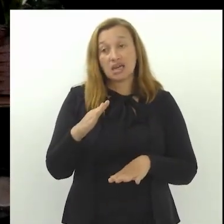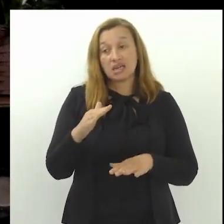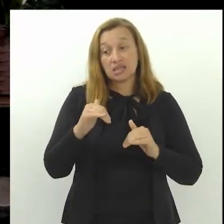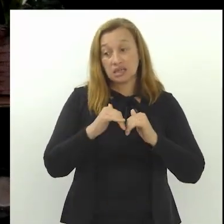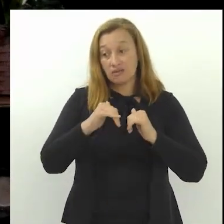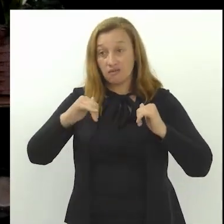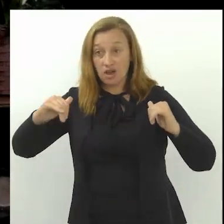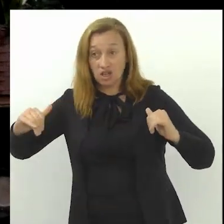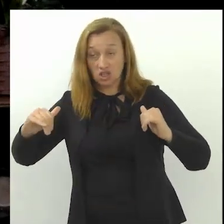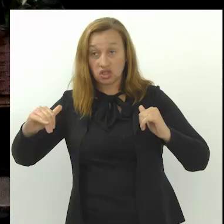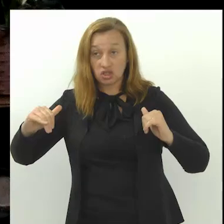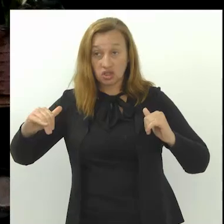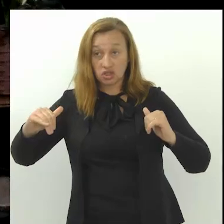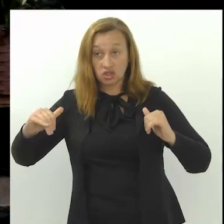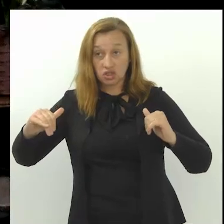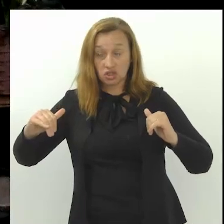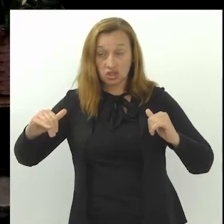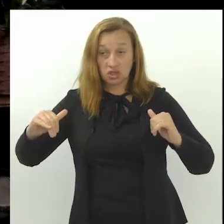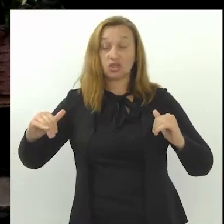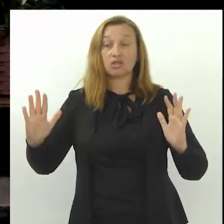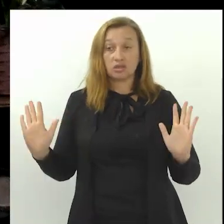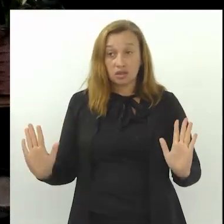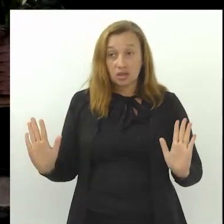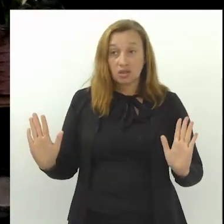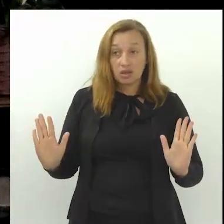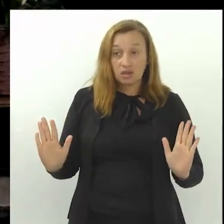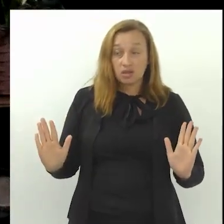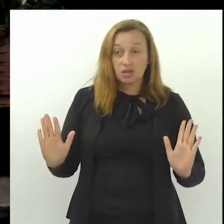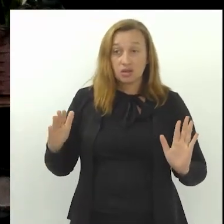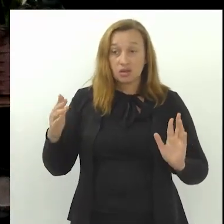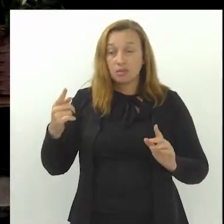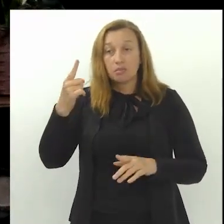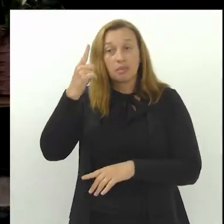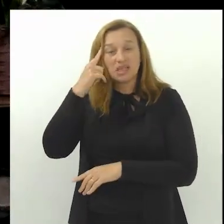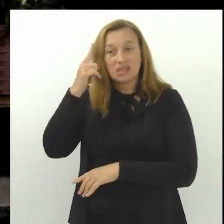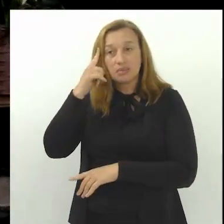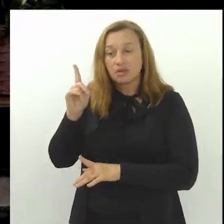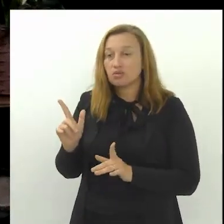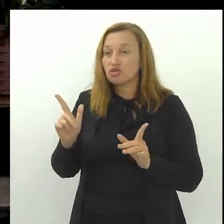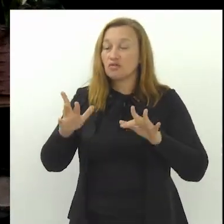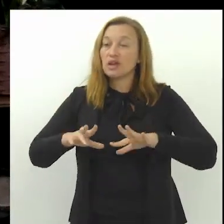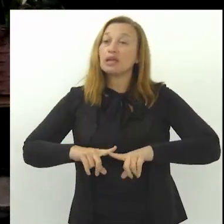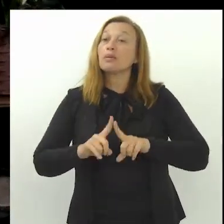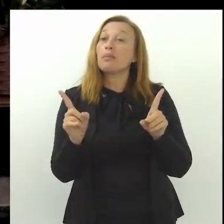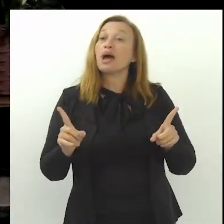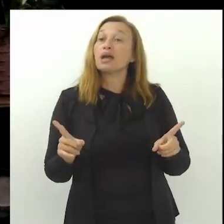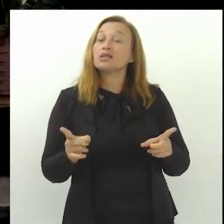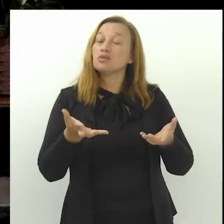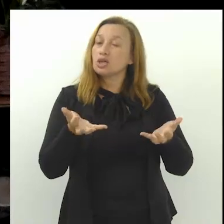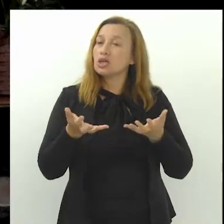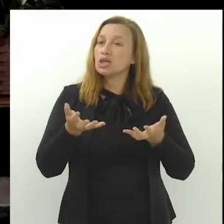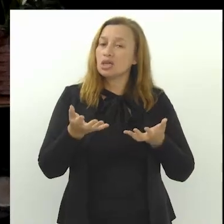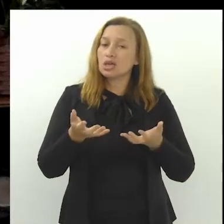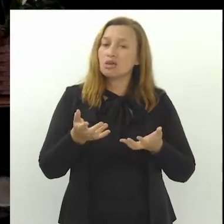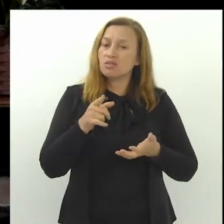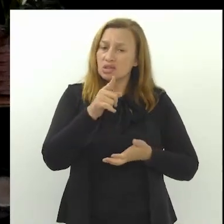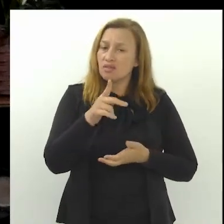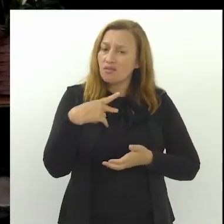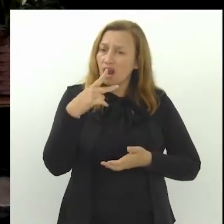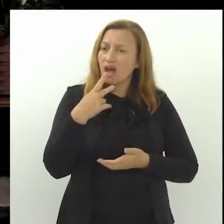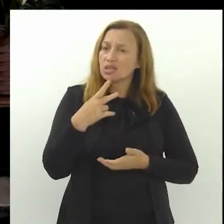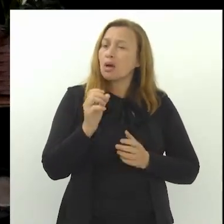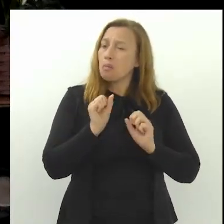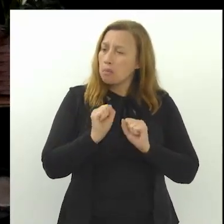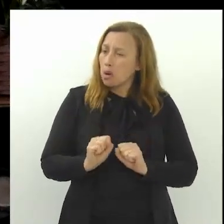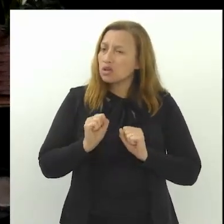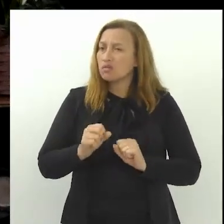aqueles mais descontentes com, né, o multilateralismo e os seus reflexos democráticos. Mas, Renato, queria que você